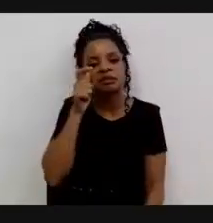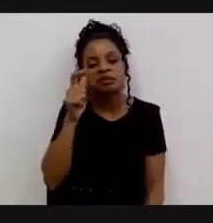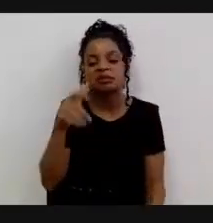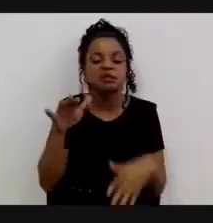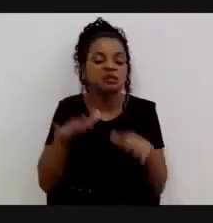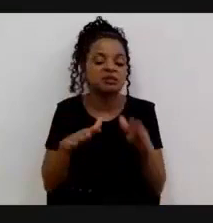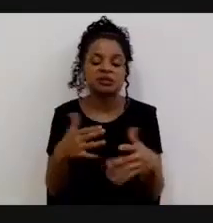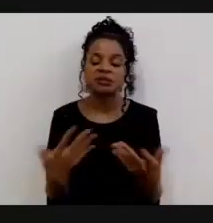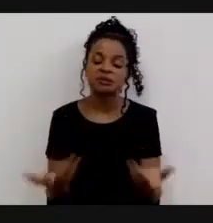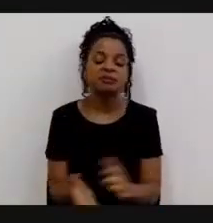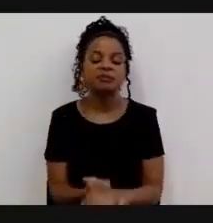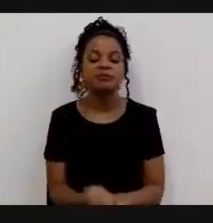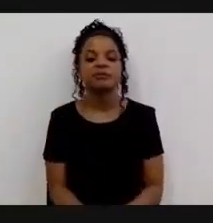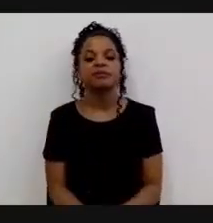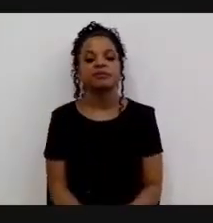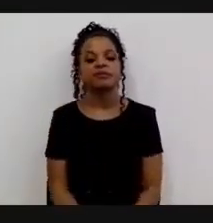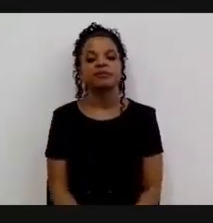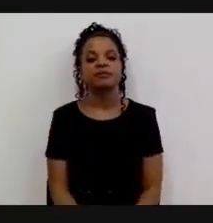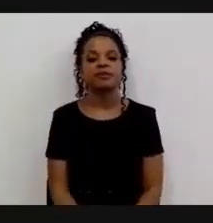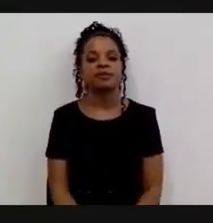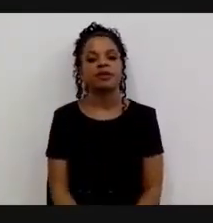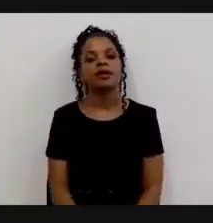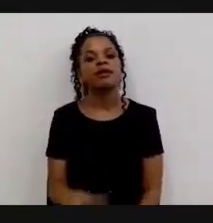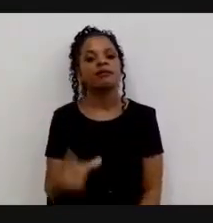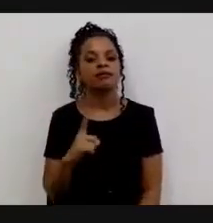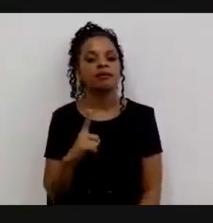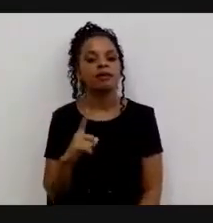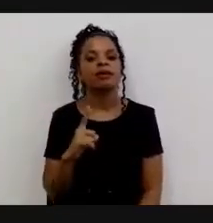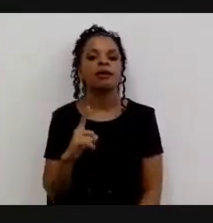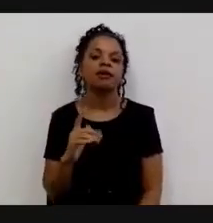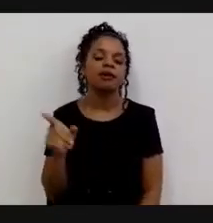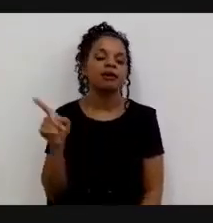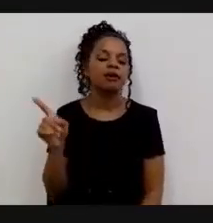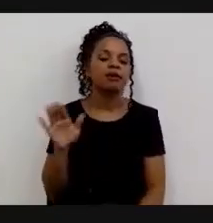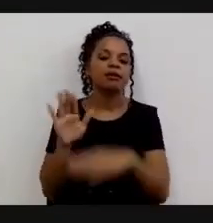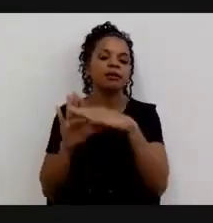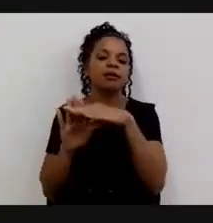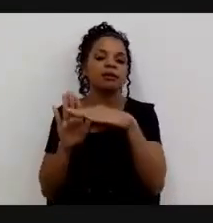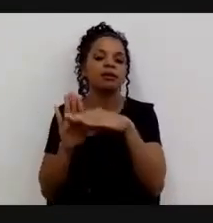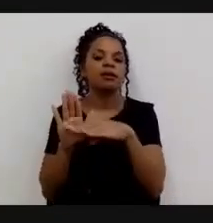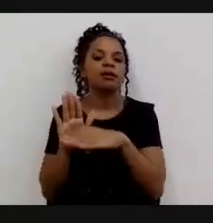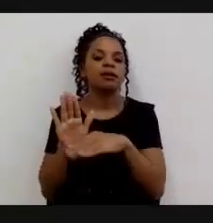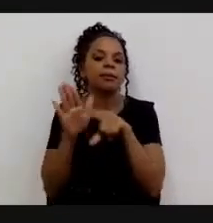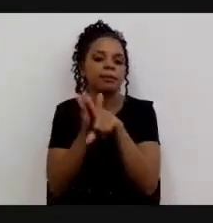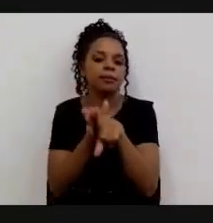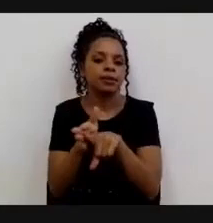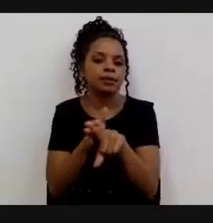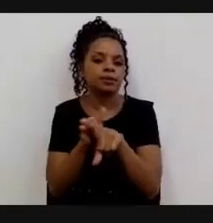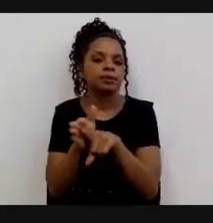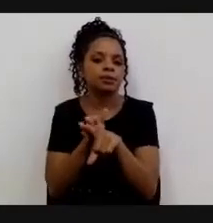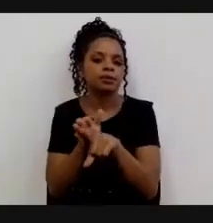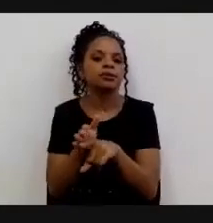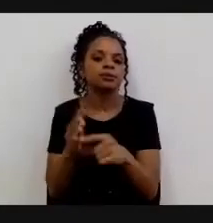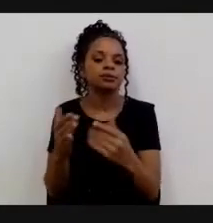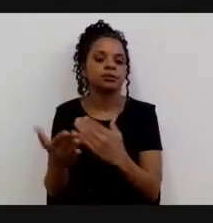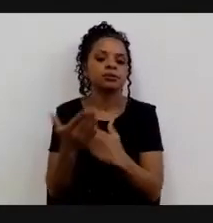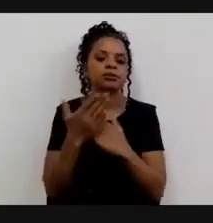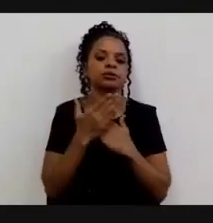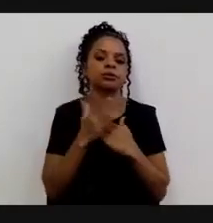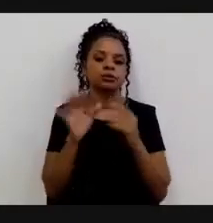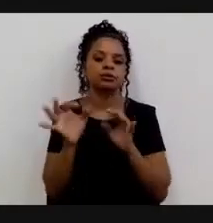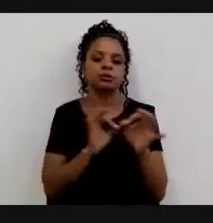Municipal. Aqui estão algumas referências bibliográficas da gente, que a gente usou para fazer o projeto. O